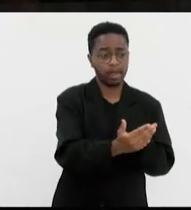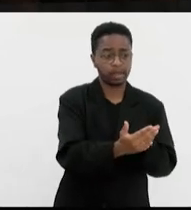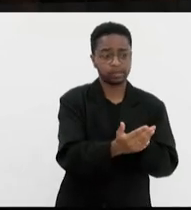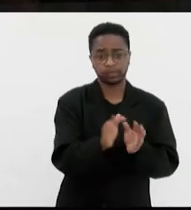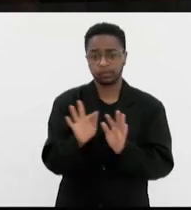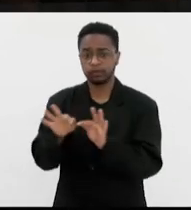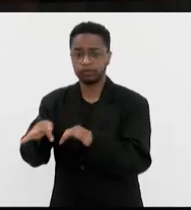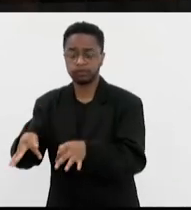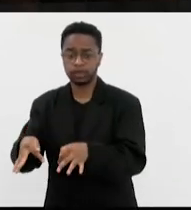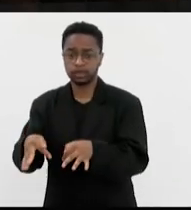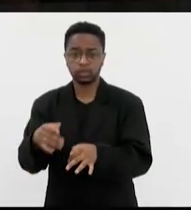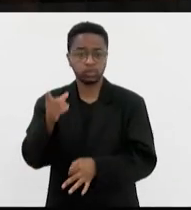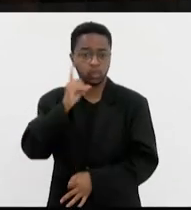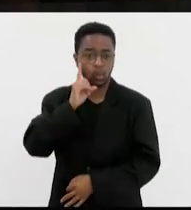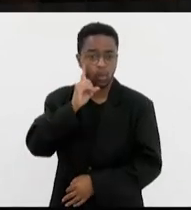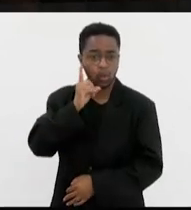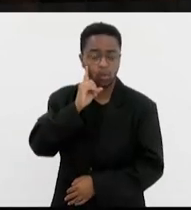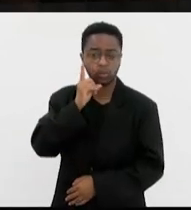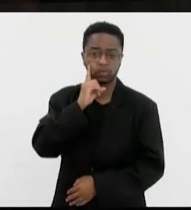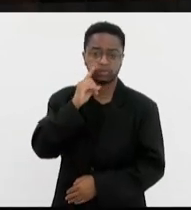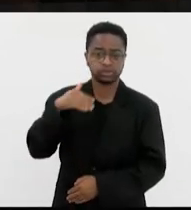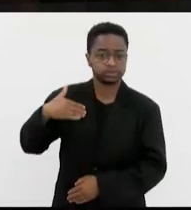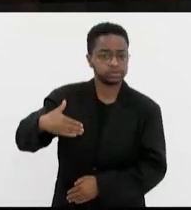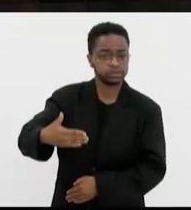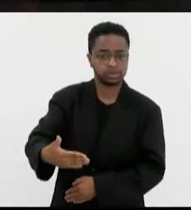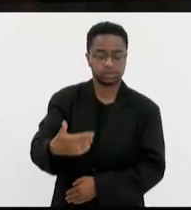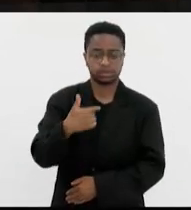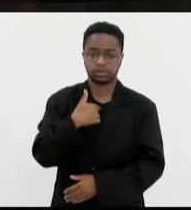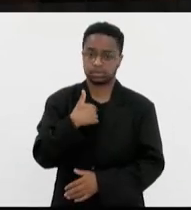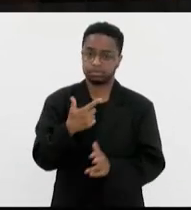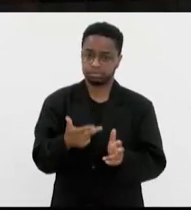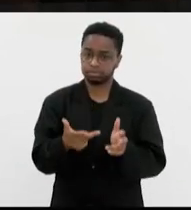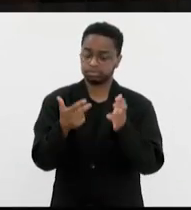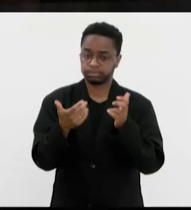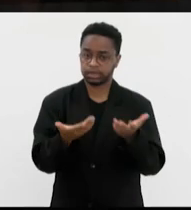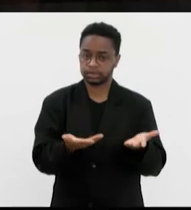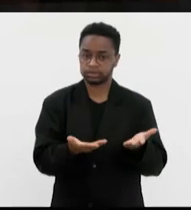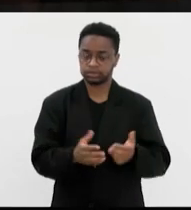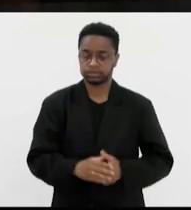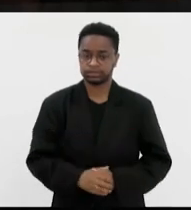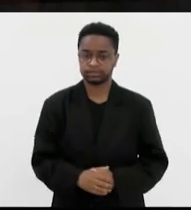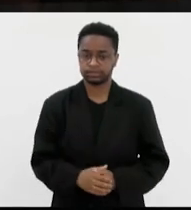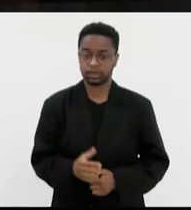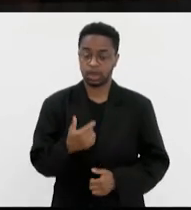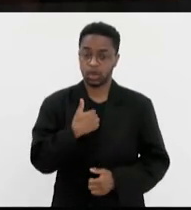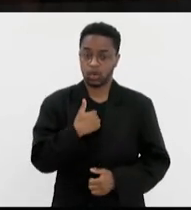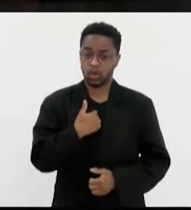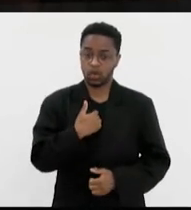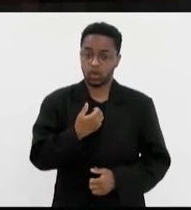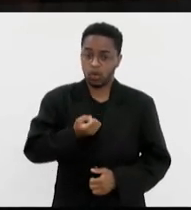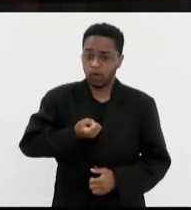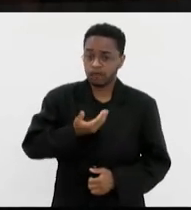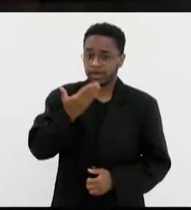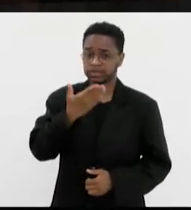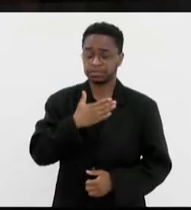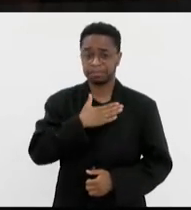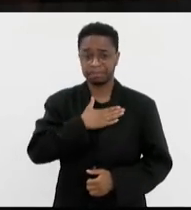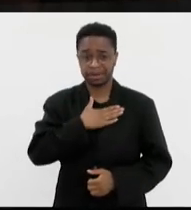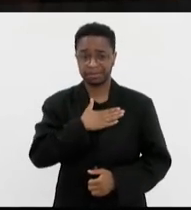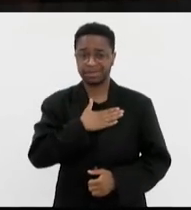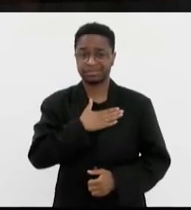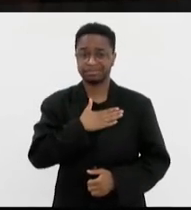dia. Eu confesso, deputado Josemar, que para mim é quase uma tortura